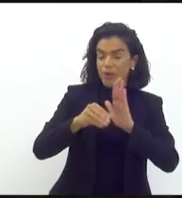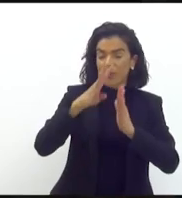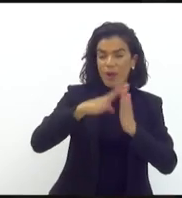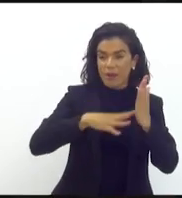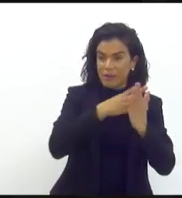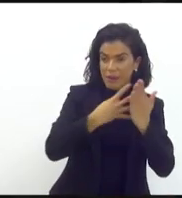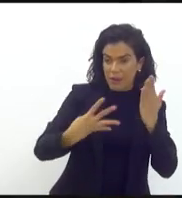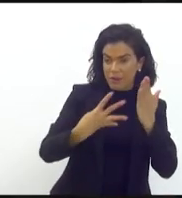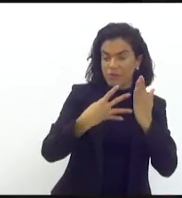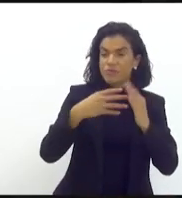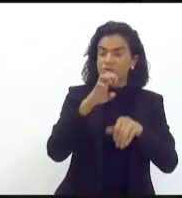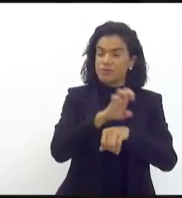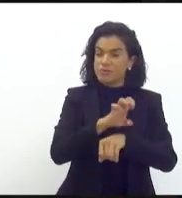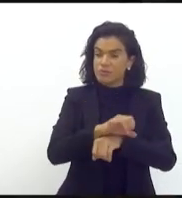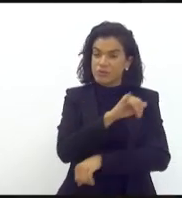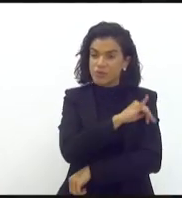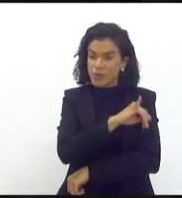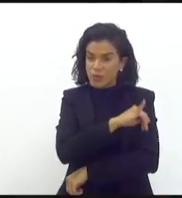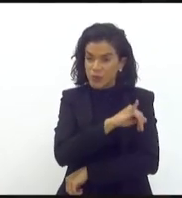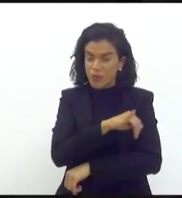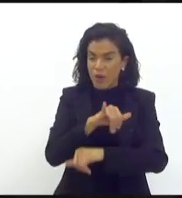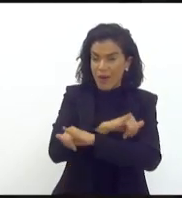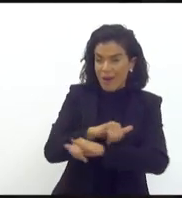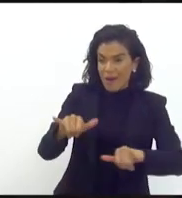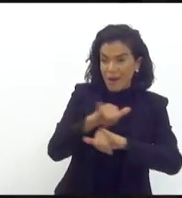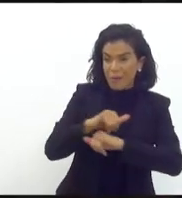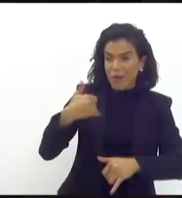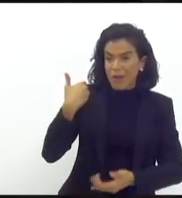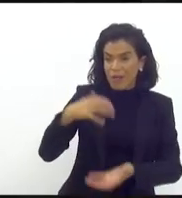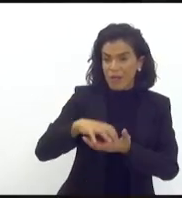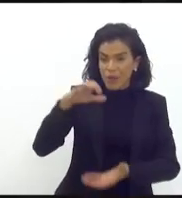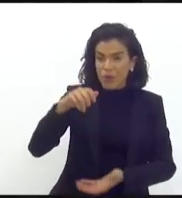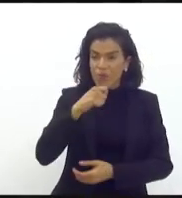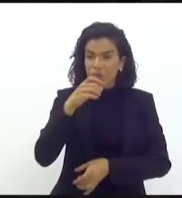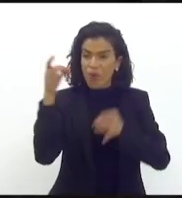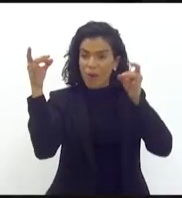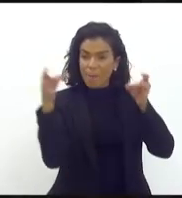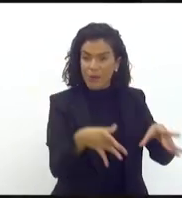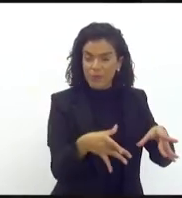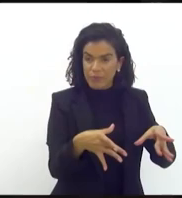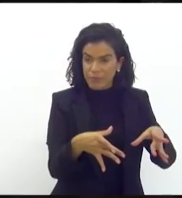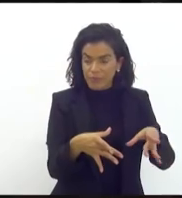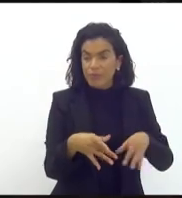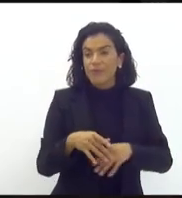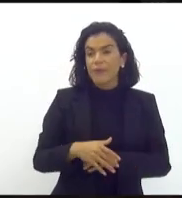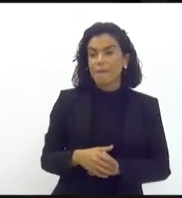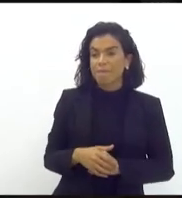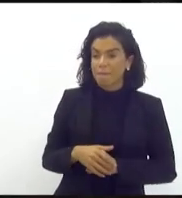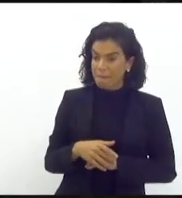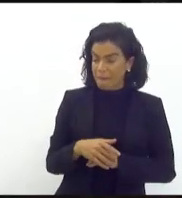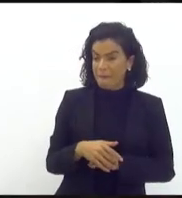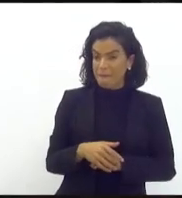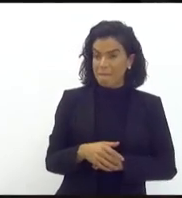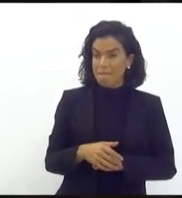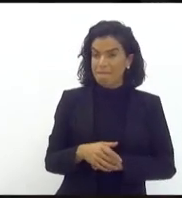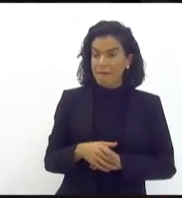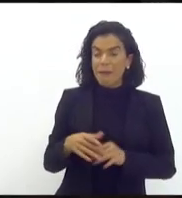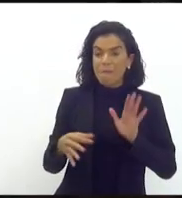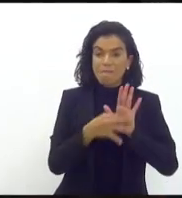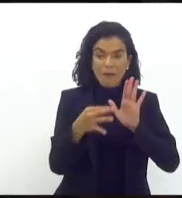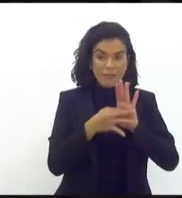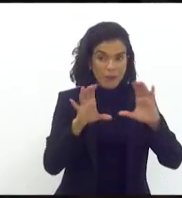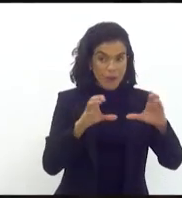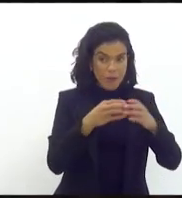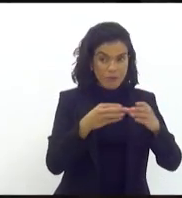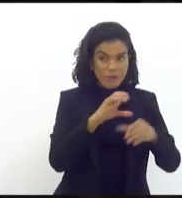Oficial do Estado do Rio de Janeiro a campanha idoso Não é Descartável na forma que menciona pareceres